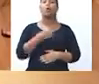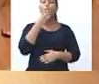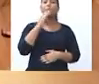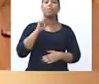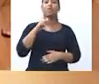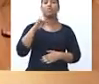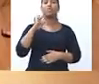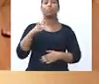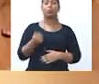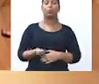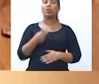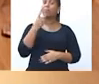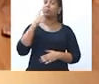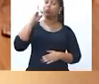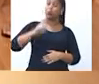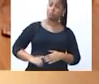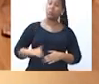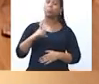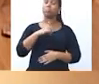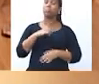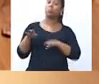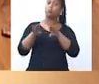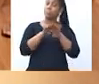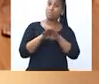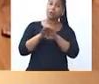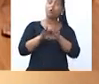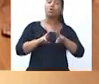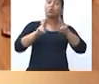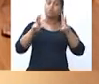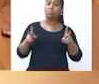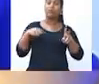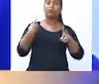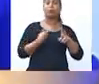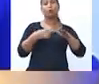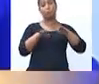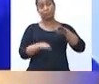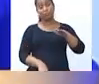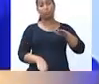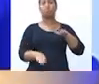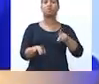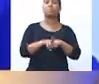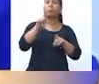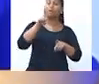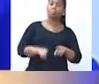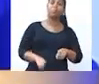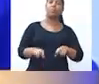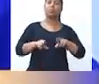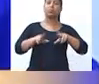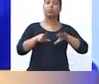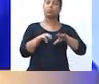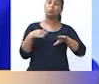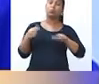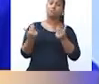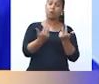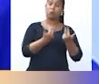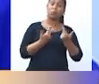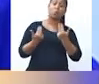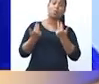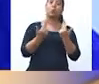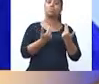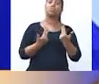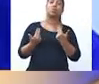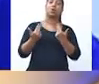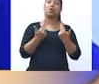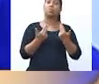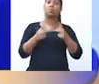ele fala... Temos o direito à igualdade quando a diferença nos inferioriza. Sim. E o direito à diferença quando a igualdade